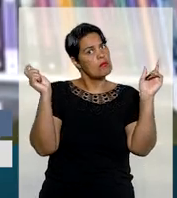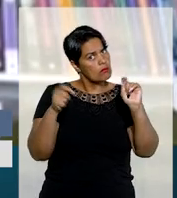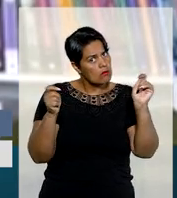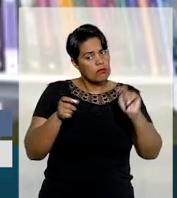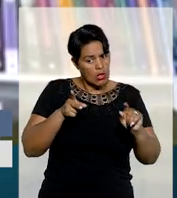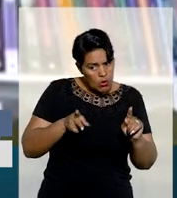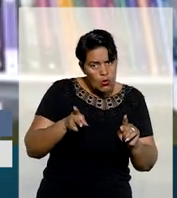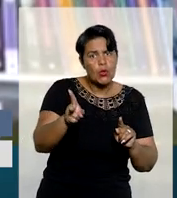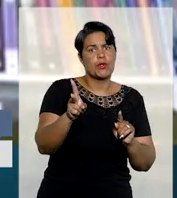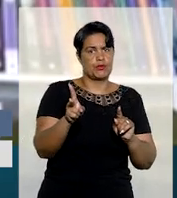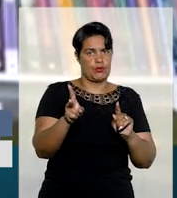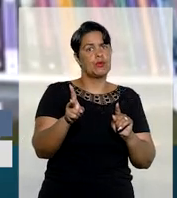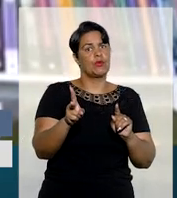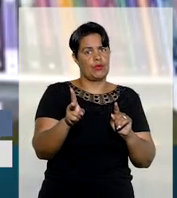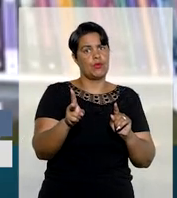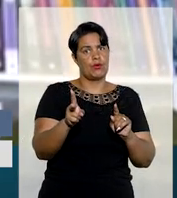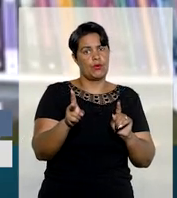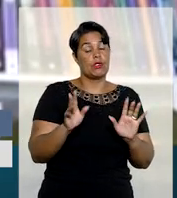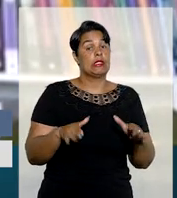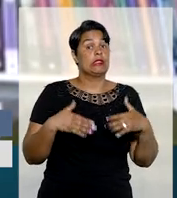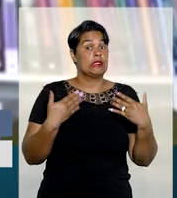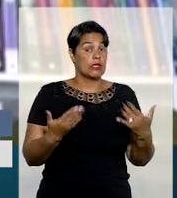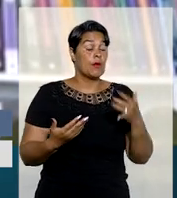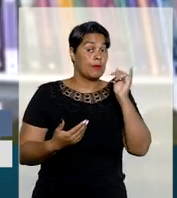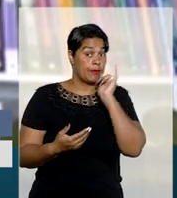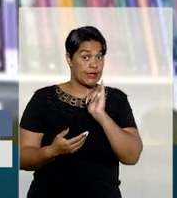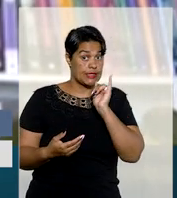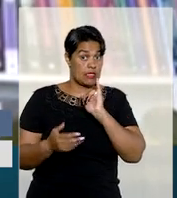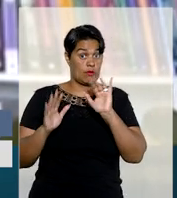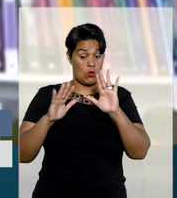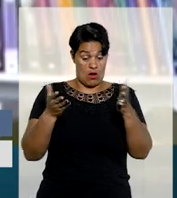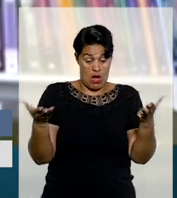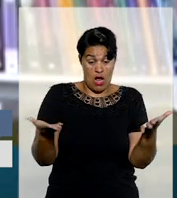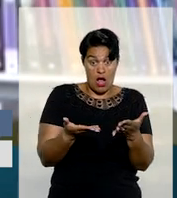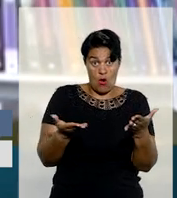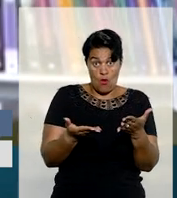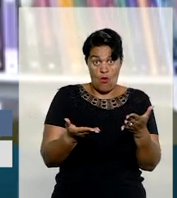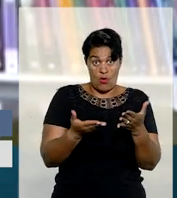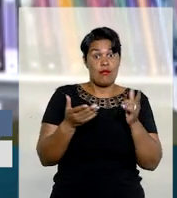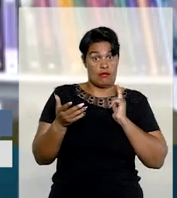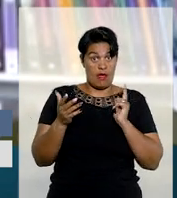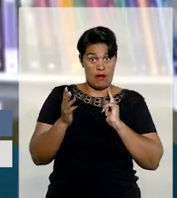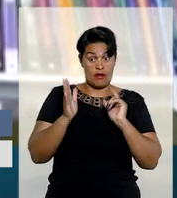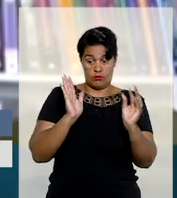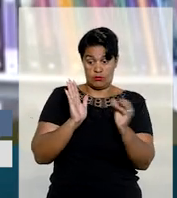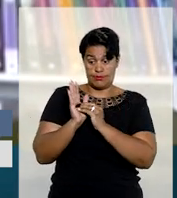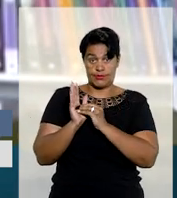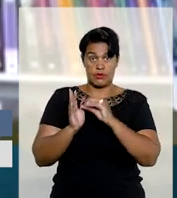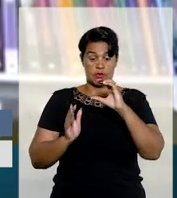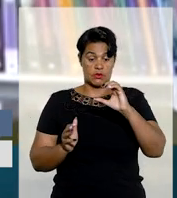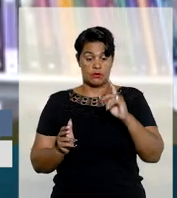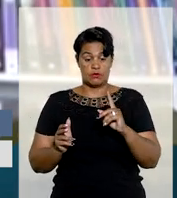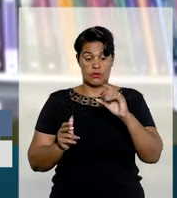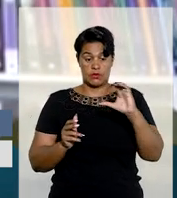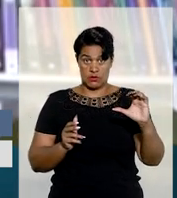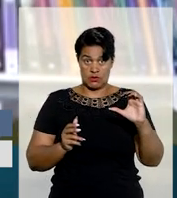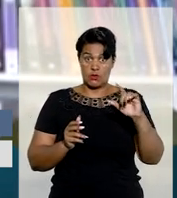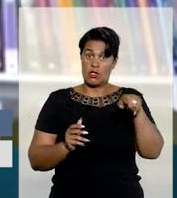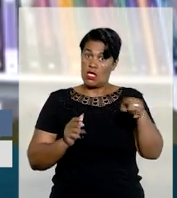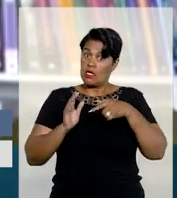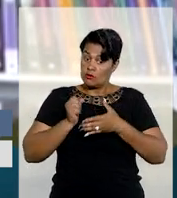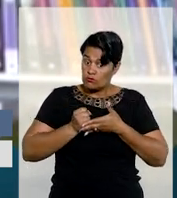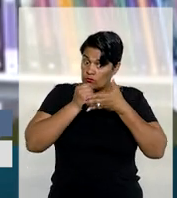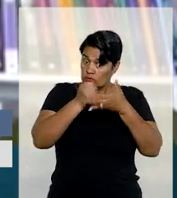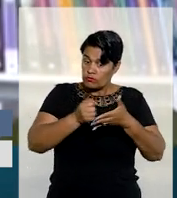desse pré-questionamento quando esses EDs foram rejeitados na origem. Então, vejam que agora o CPC, inclusive,